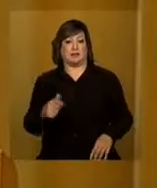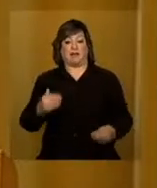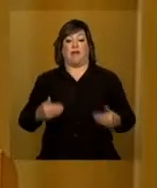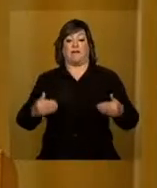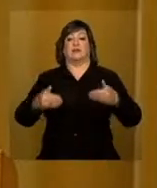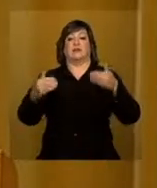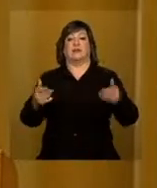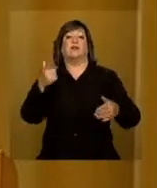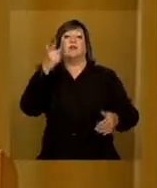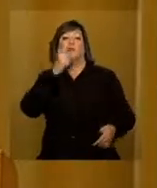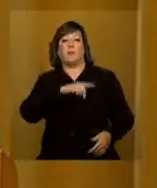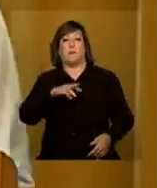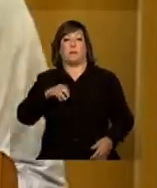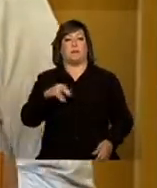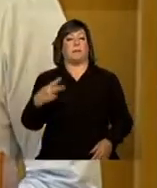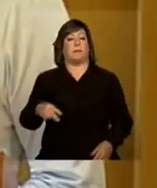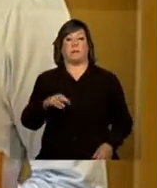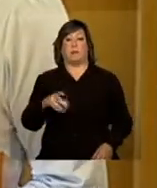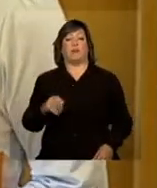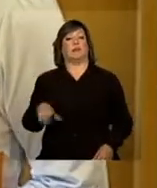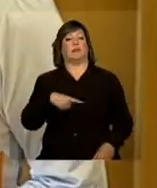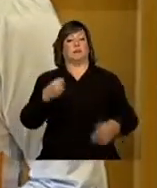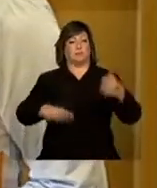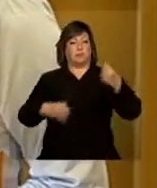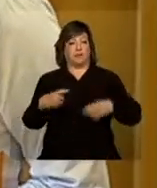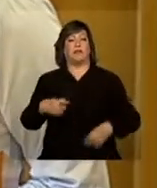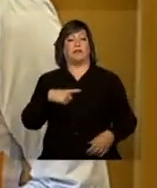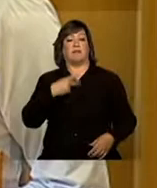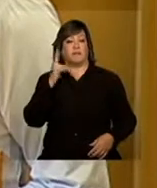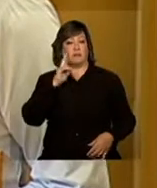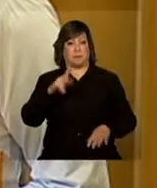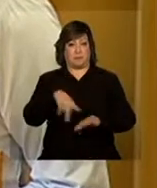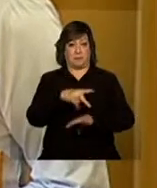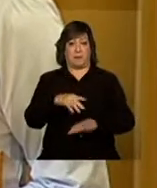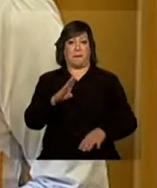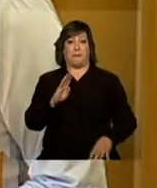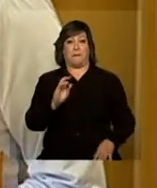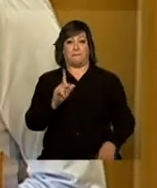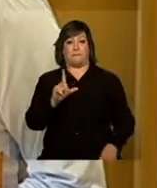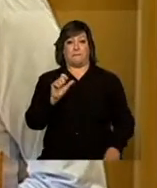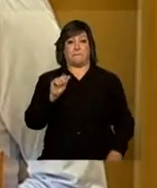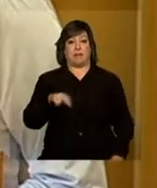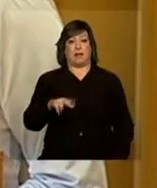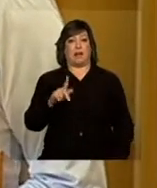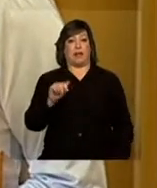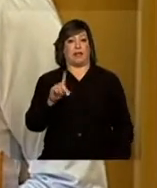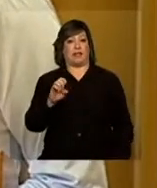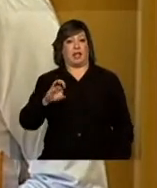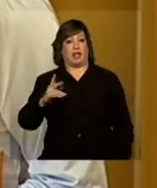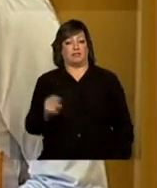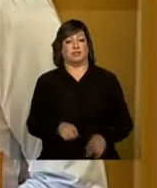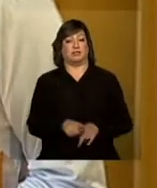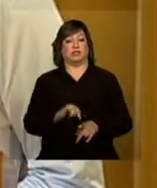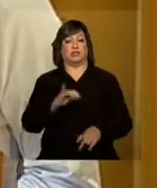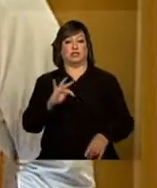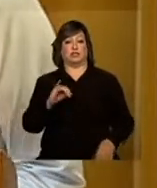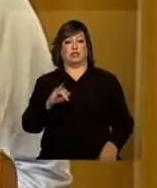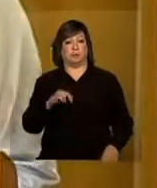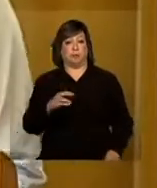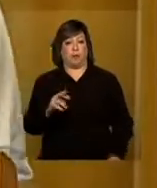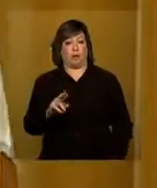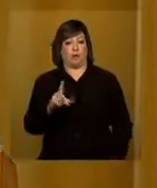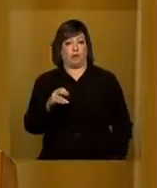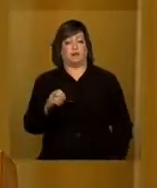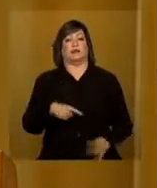O relatório traz claramente países como Bangladesh, Nepal, Timor-Leste,